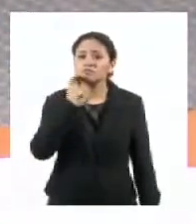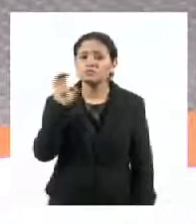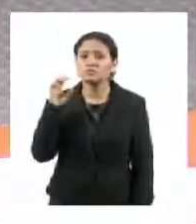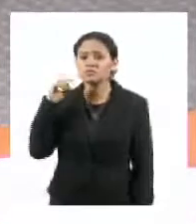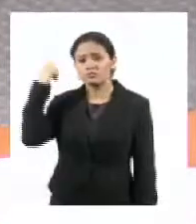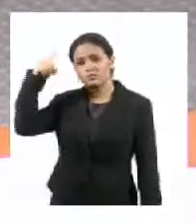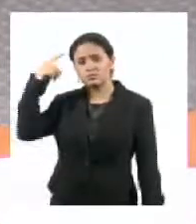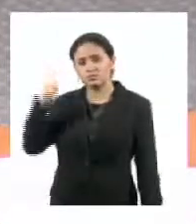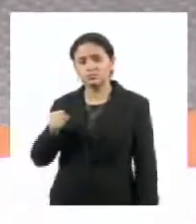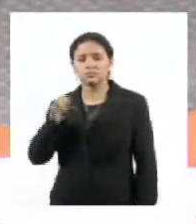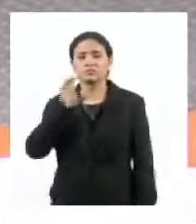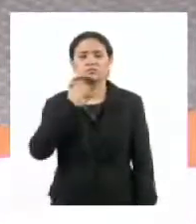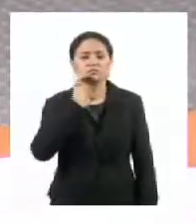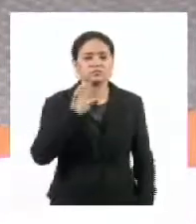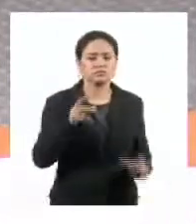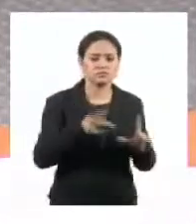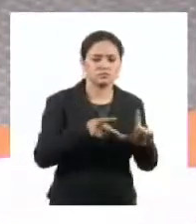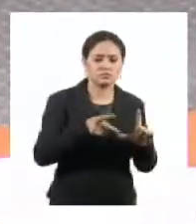Miá